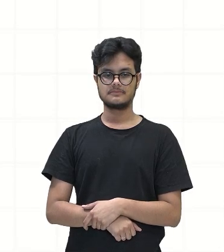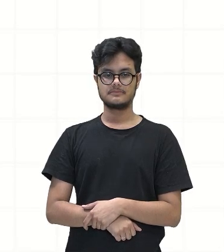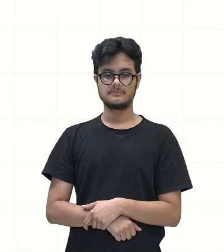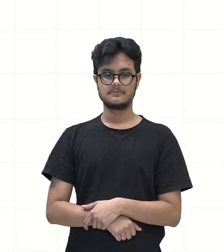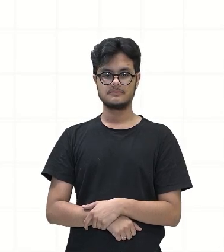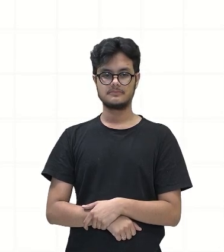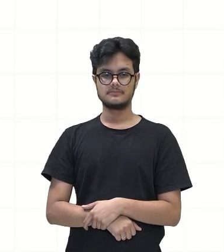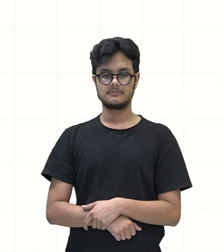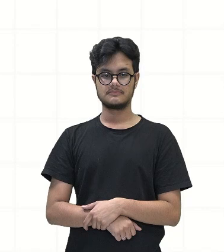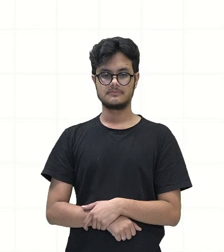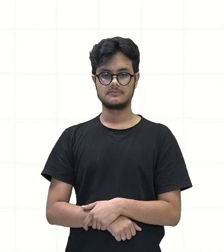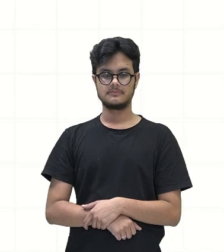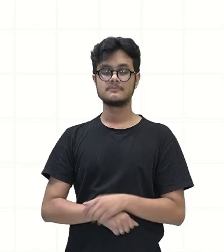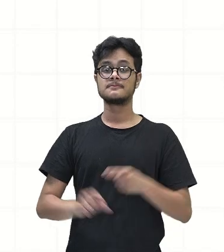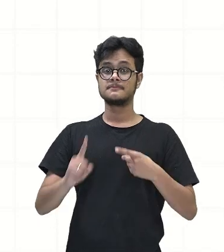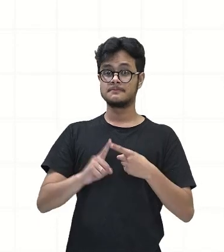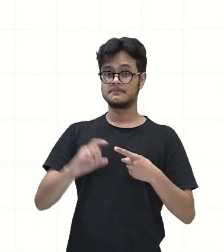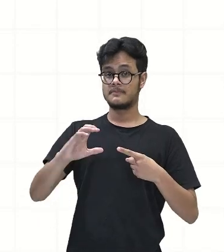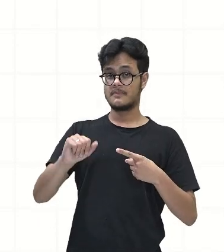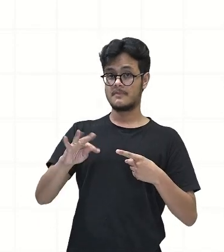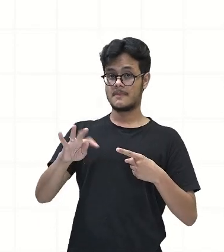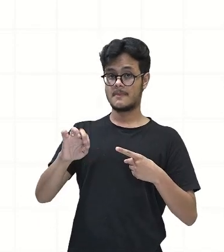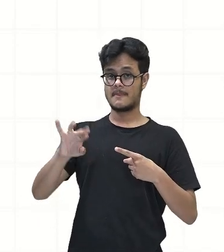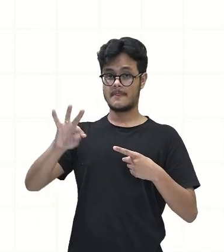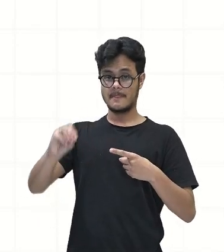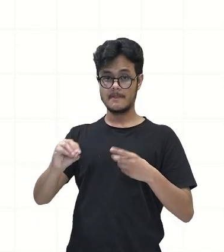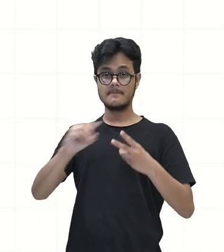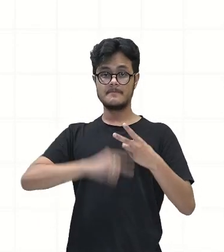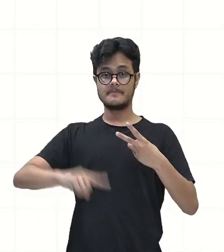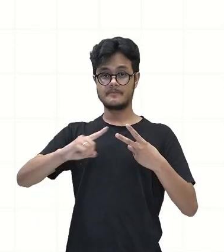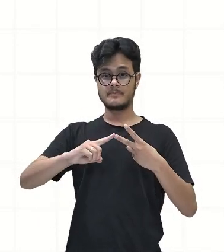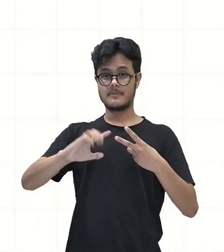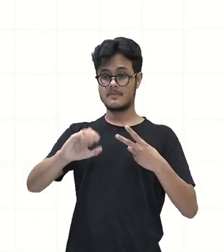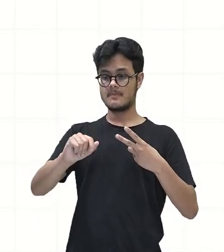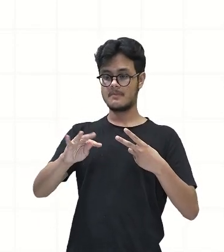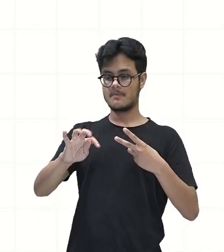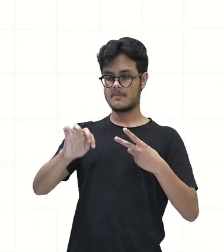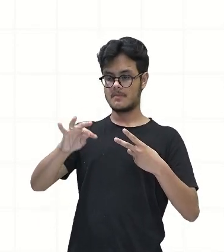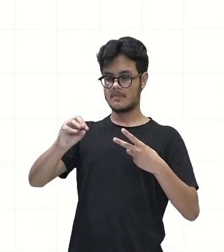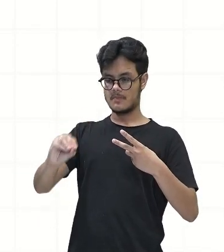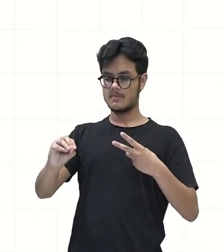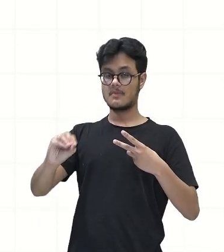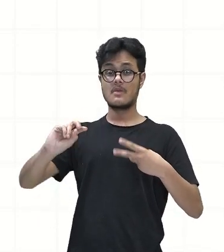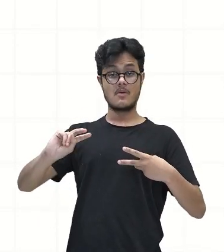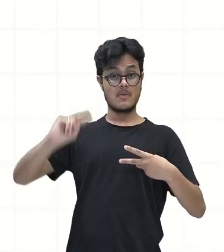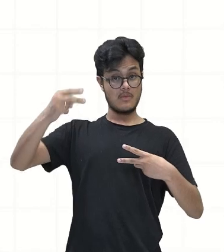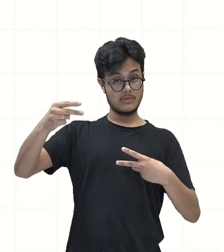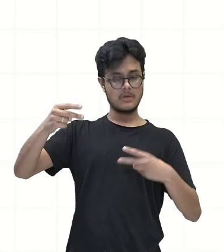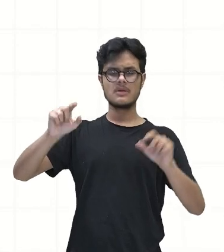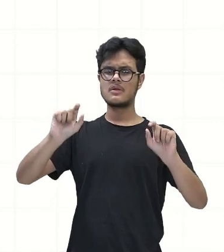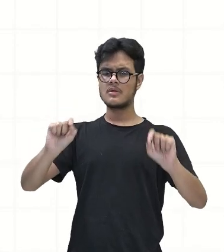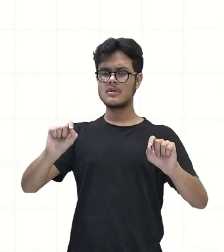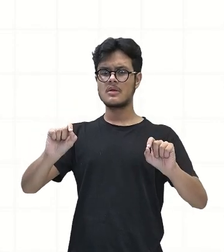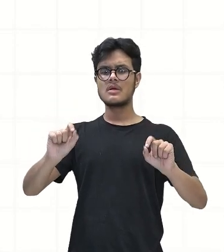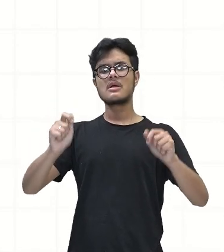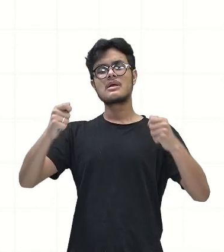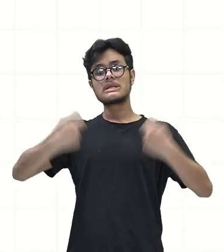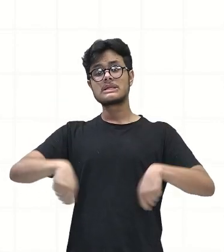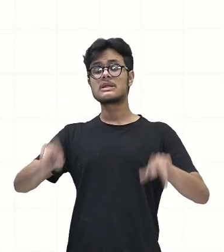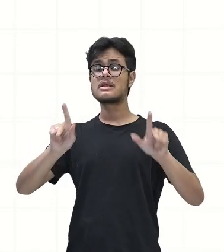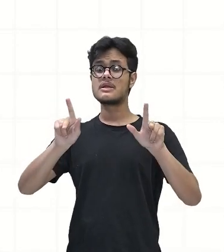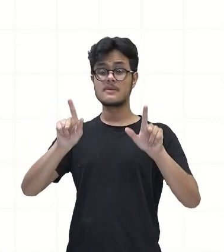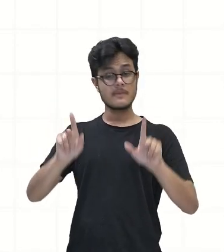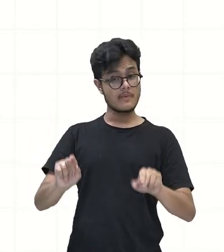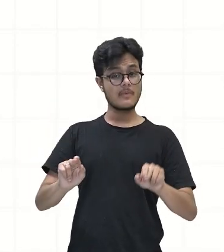Lado é um cateto e lado é o outro cateto. Se eu elevar a medida desses lados ao quadrado, vai ter que ser igual